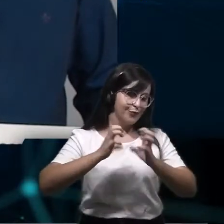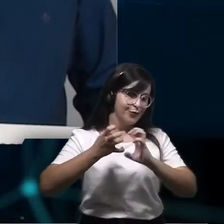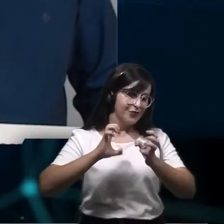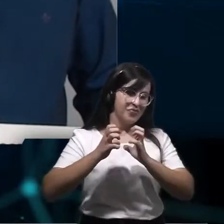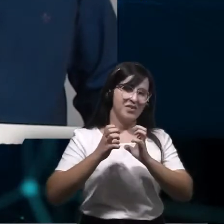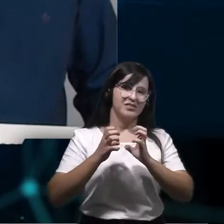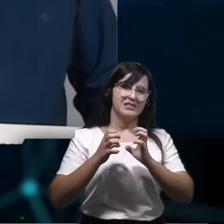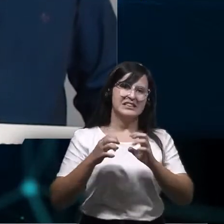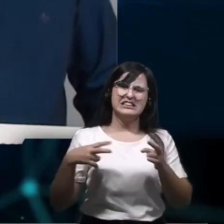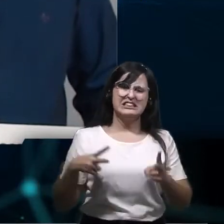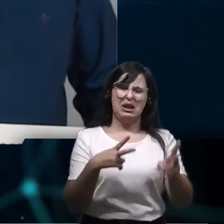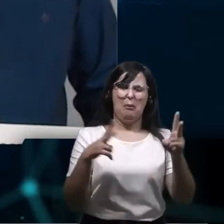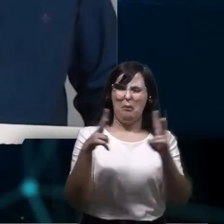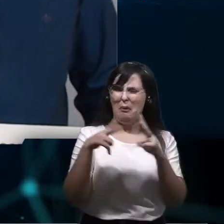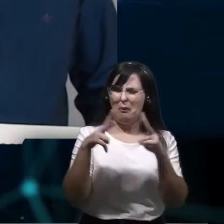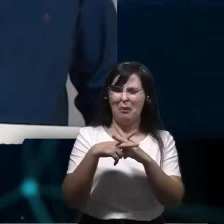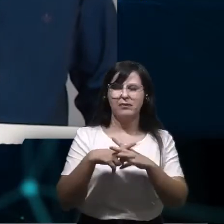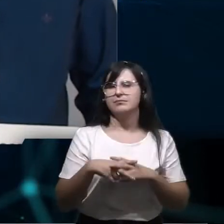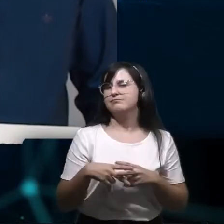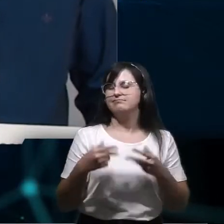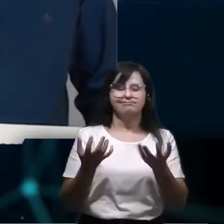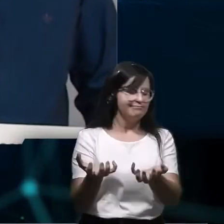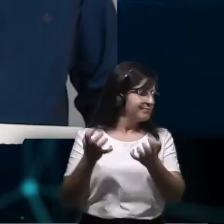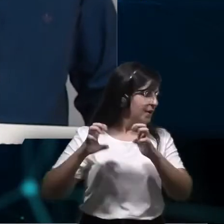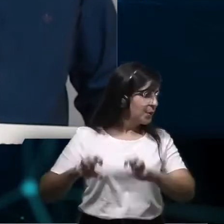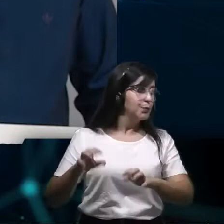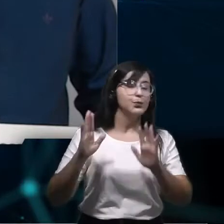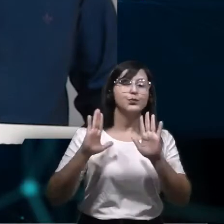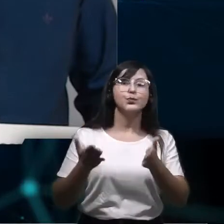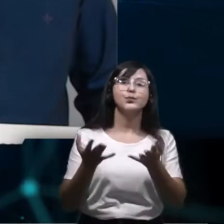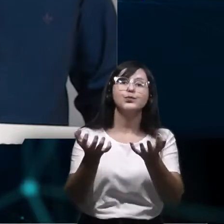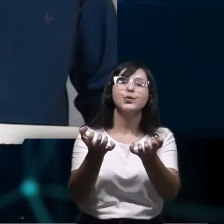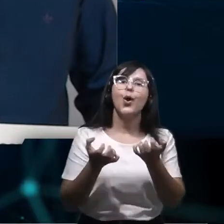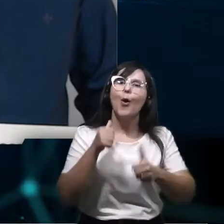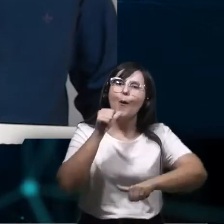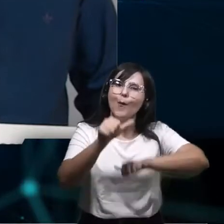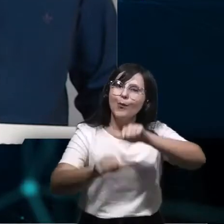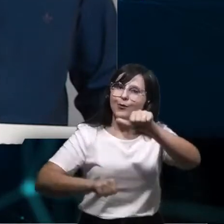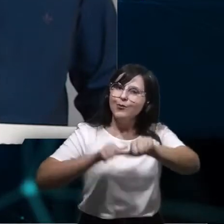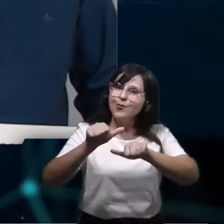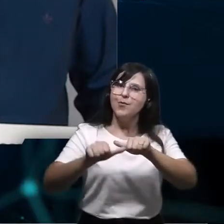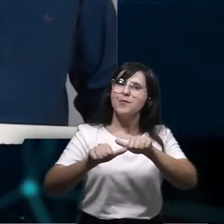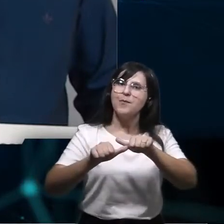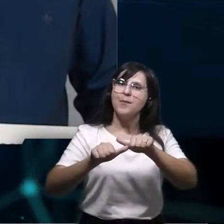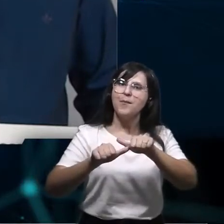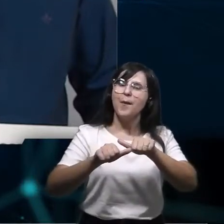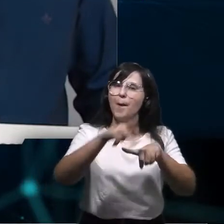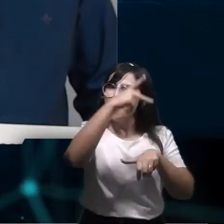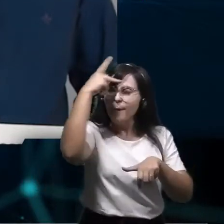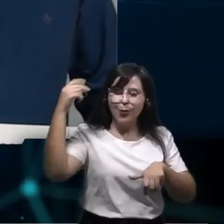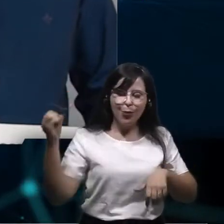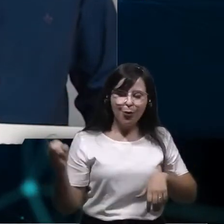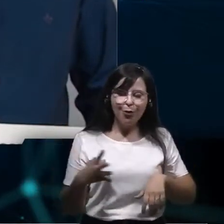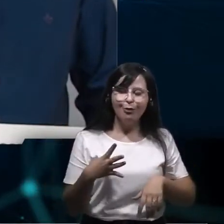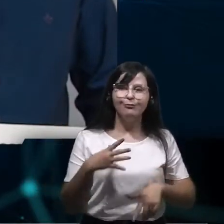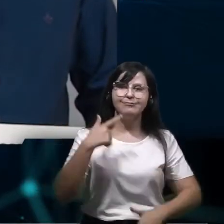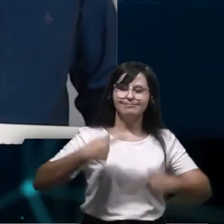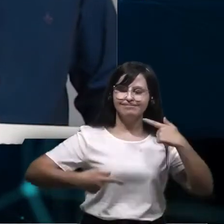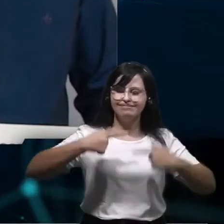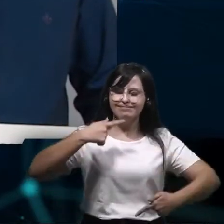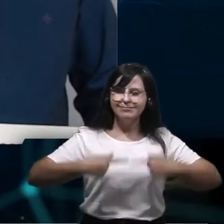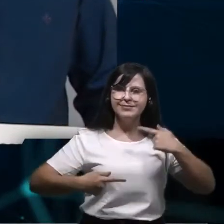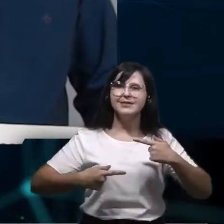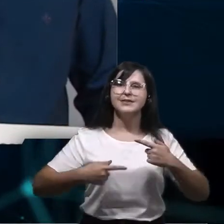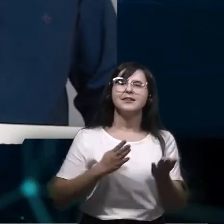esse ou aquele candidato. A gente precisa, de fato, hoje, renovar, certo, a política em Brejo de Amadeus, e ela